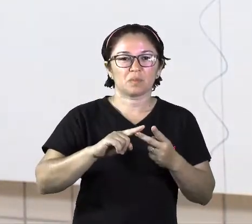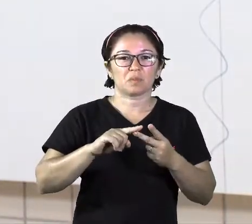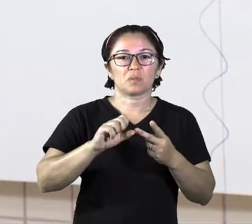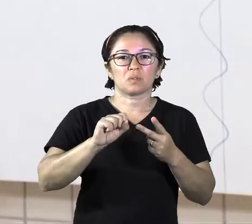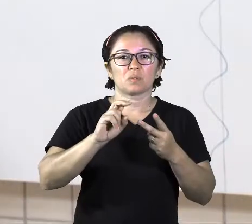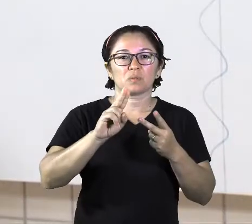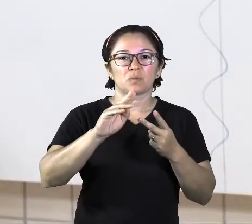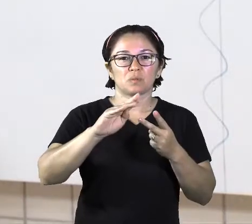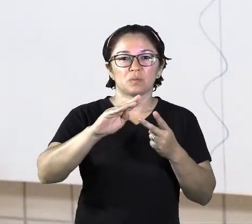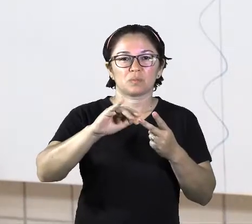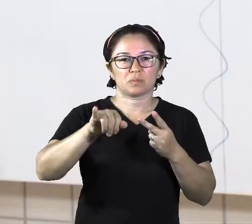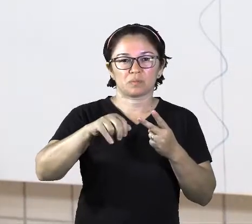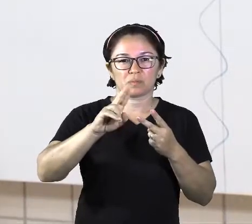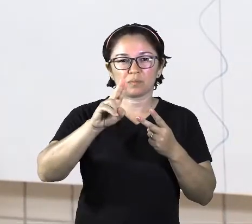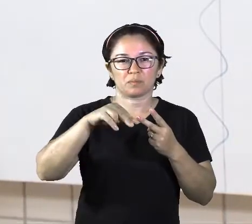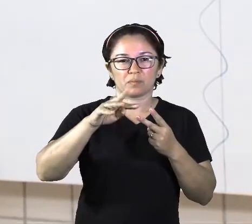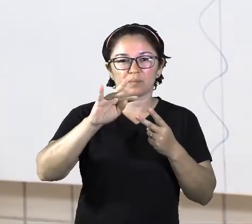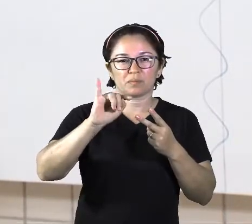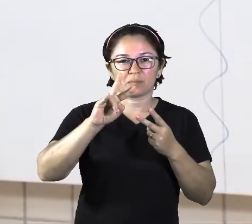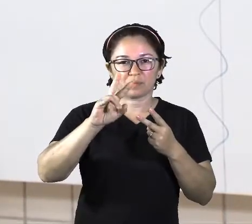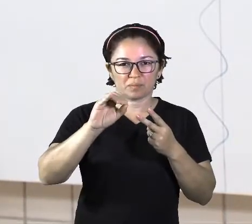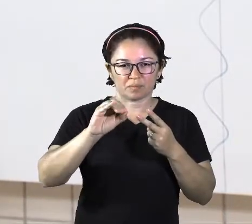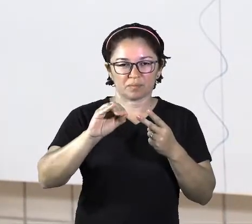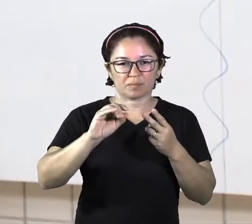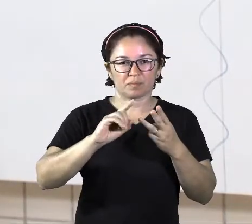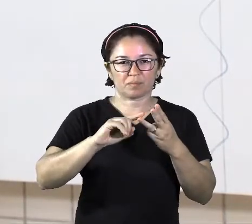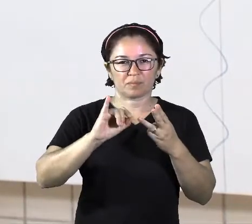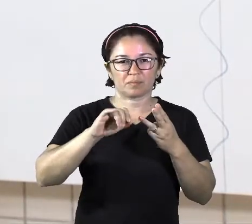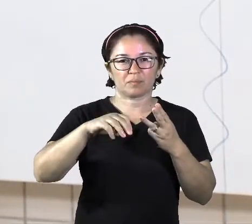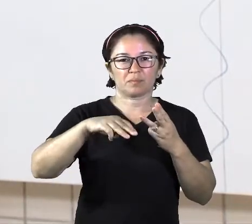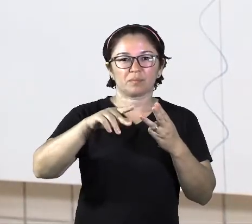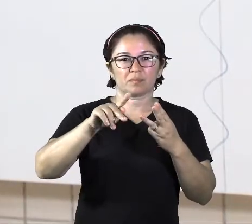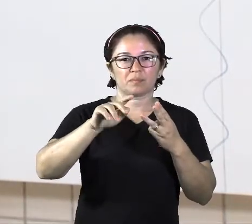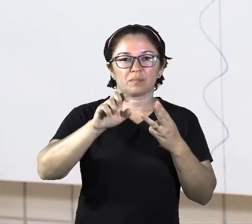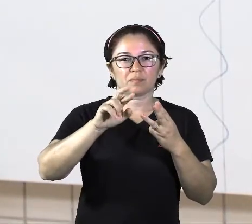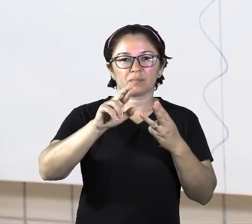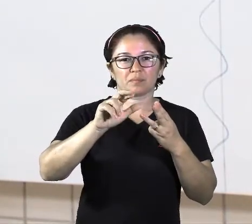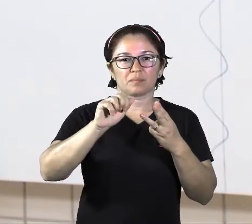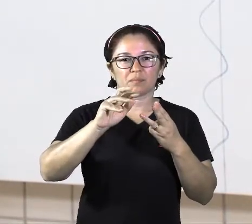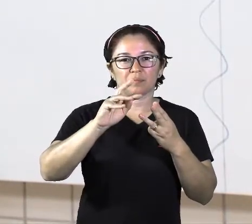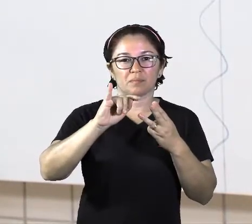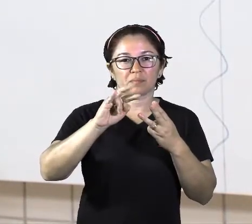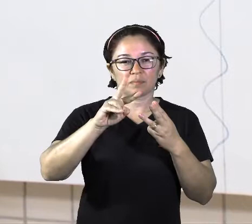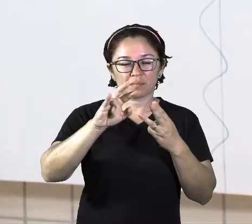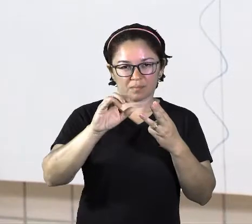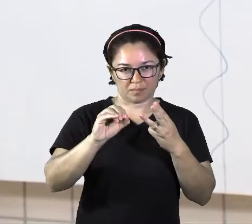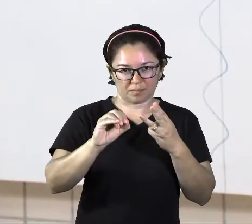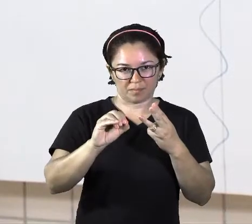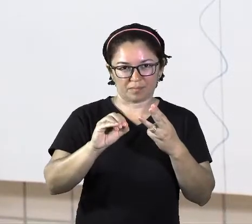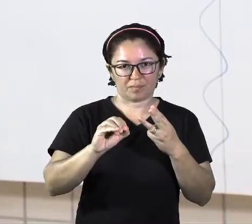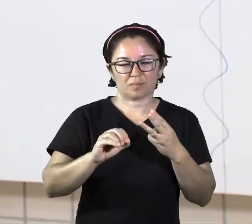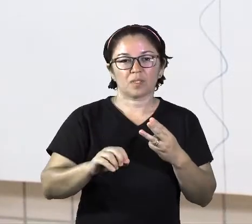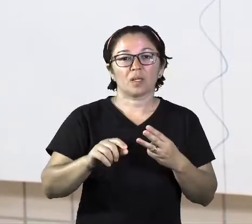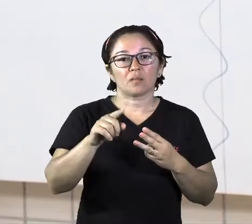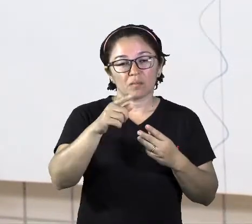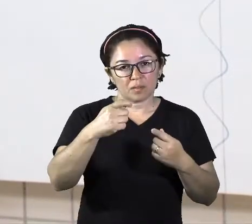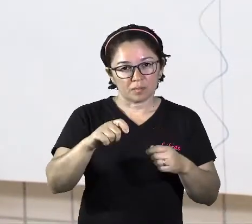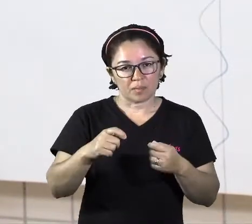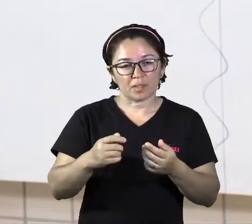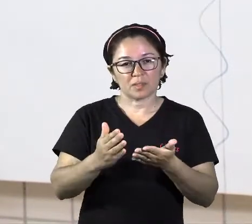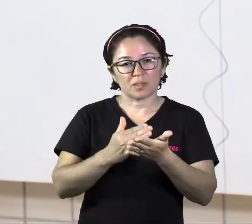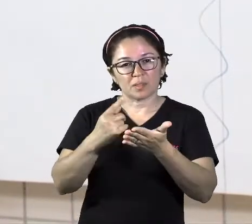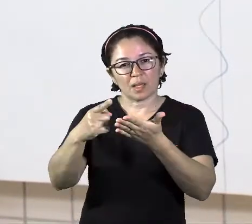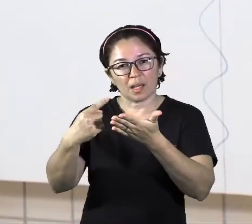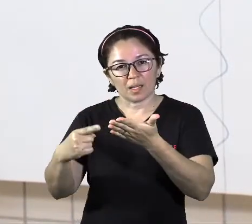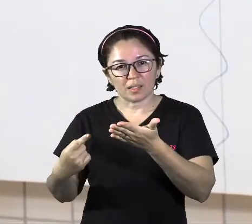textos, tá? Estejam todos atentos à aula, pegue lá o seu caderno, seu lápis e borracha, seu bloco de estudo, porque